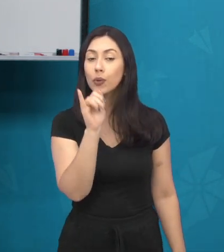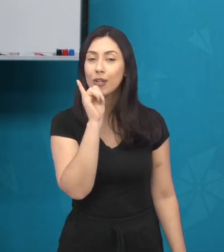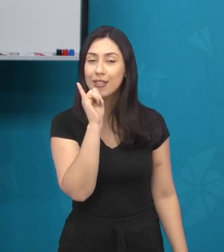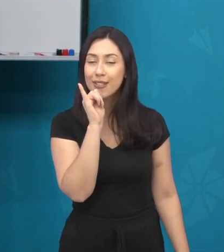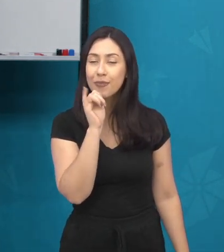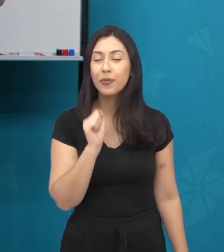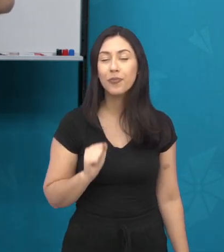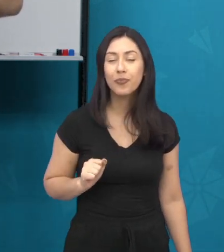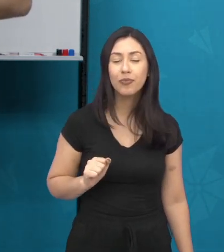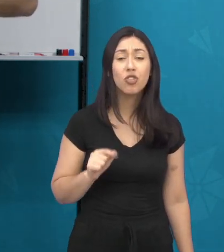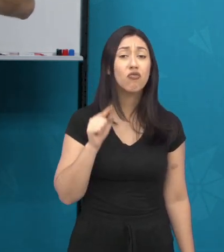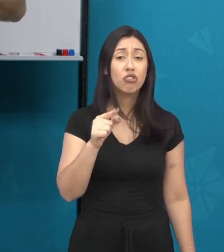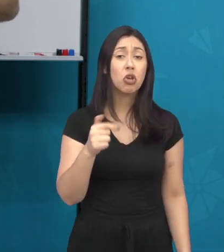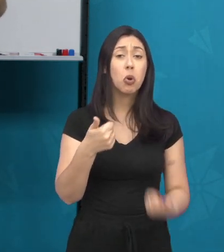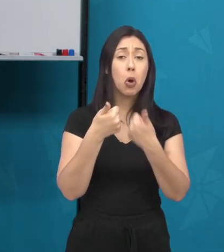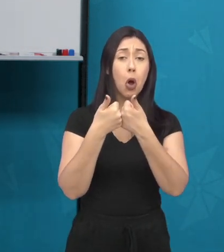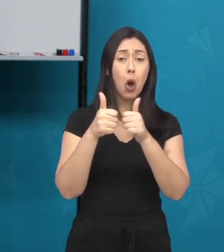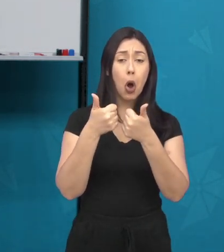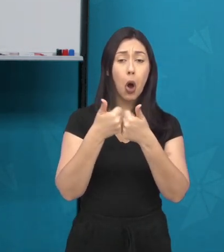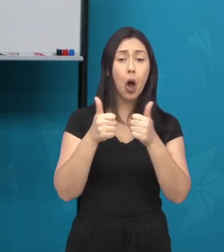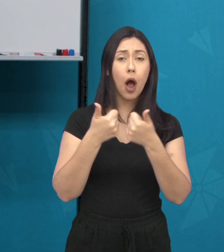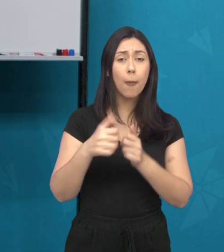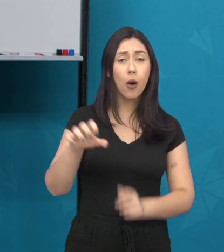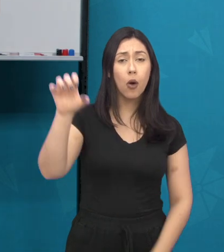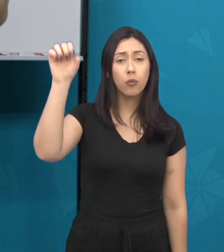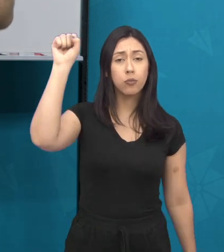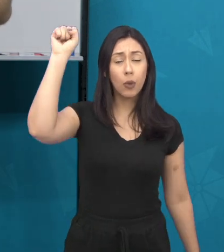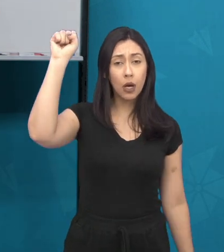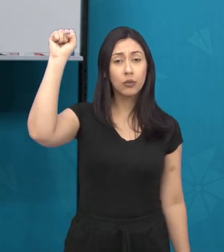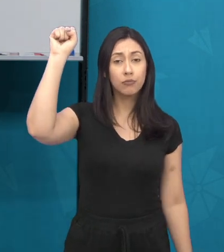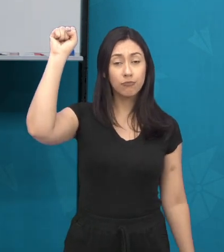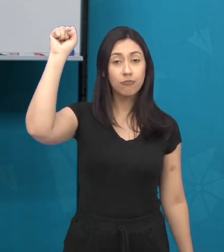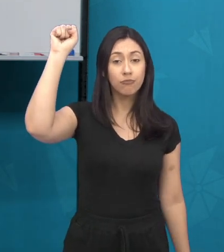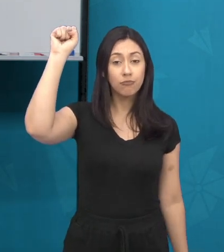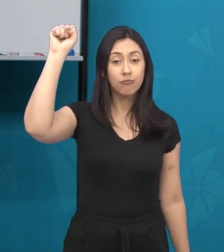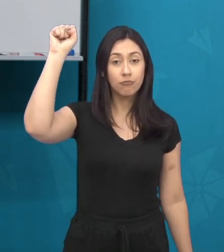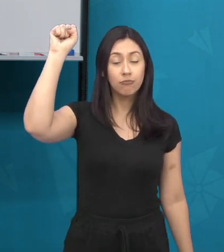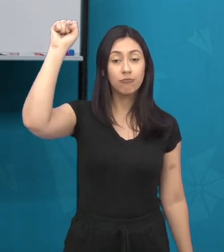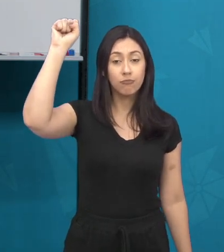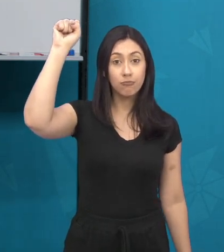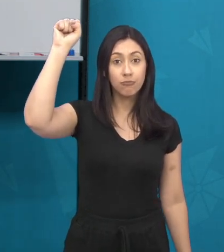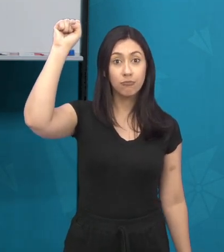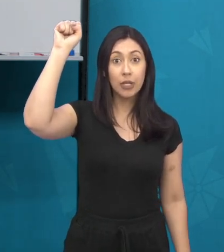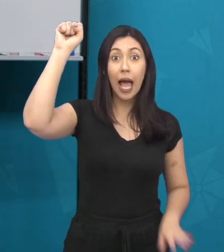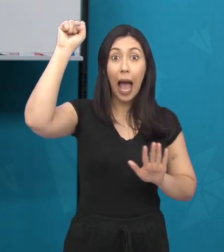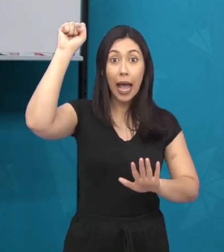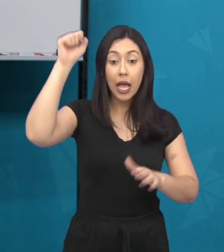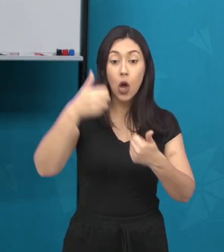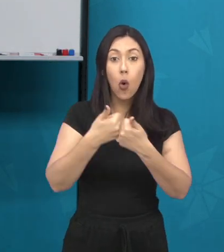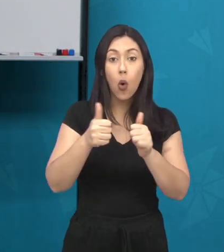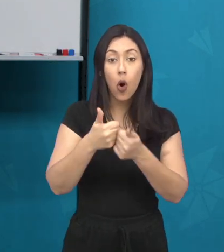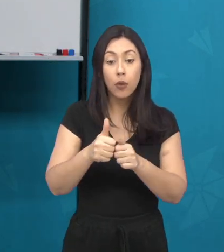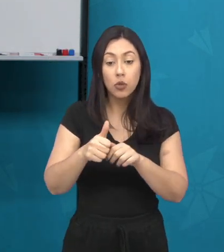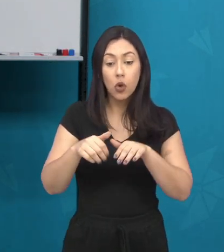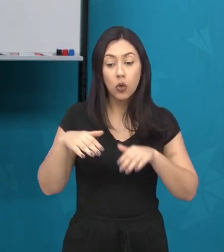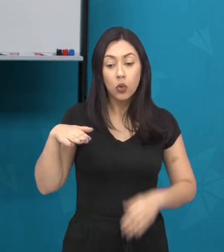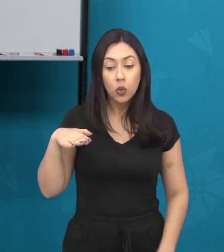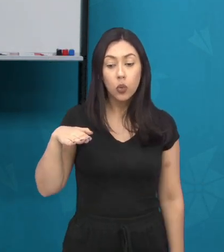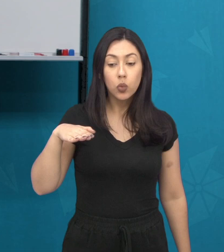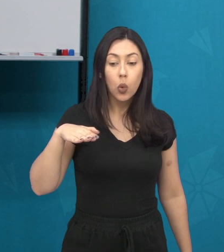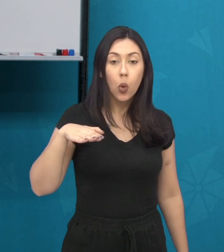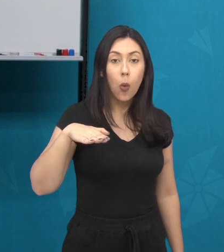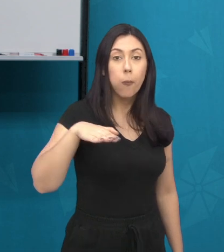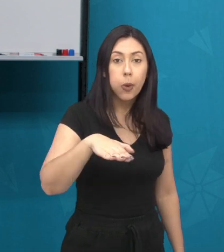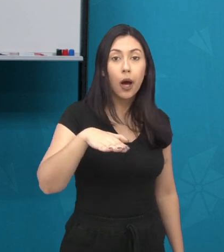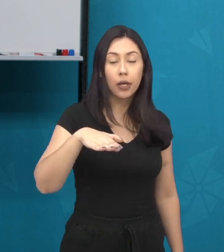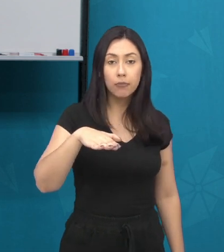exemplo você tá andando de ônibus segurando aqui no o suporte de segurar no ônibus o ônibus para no ponto certo